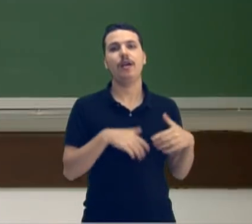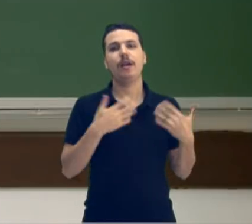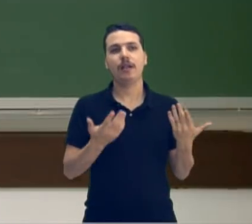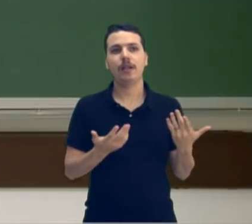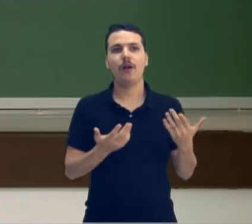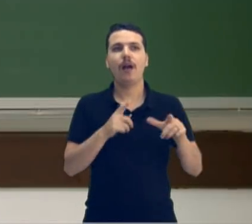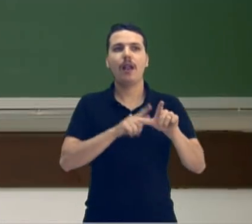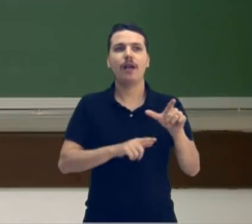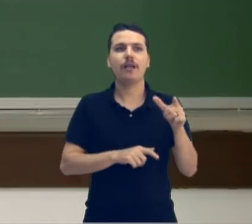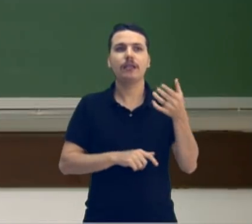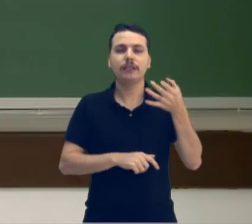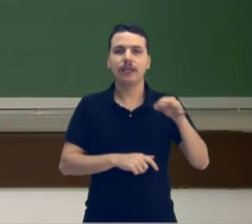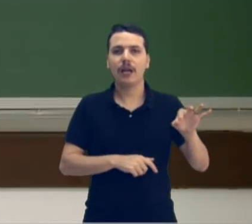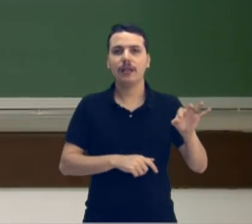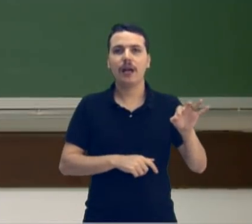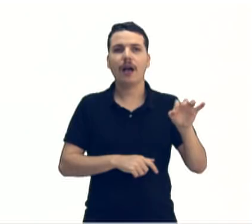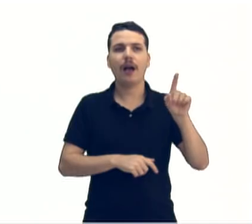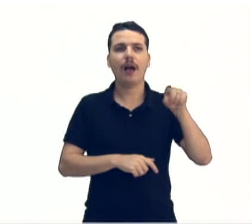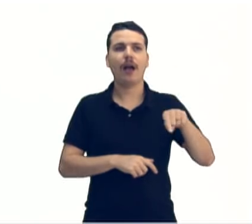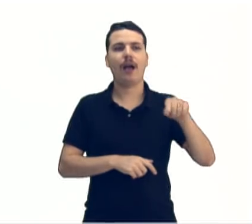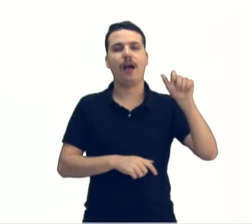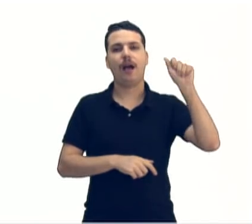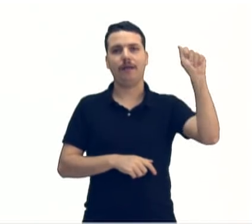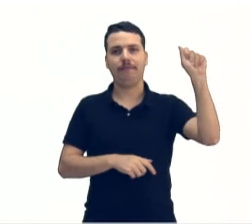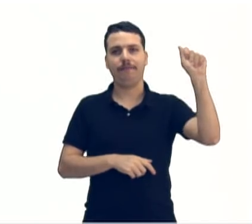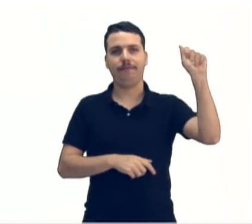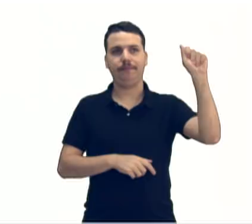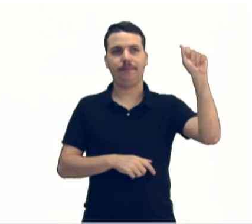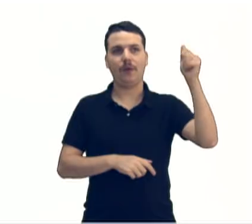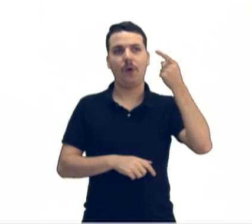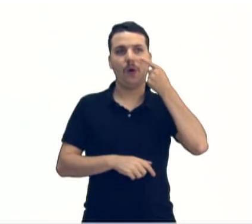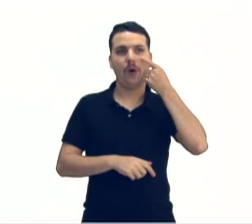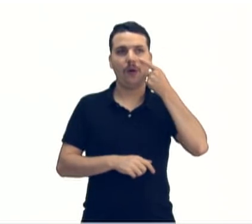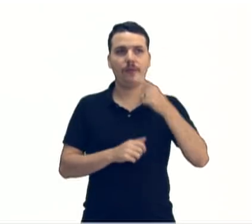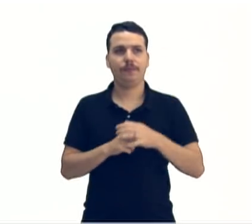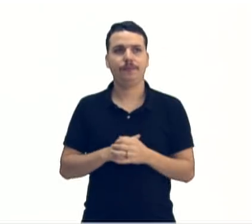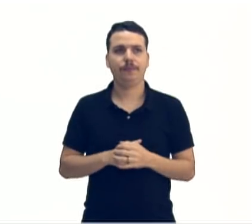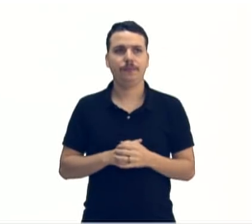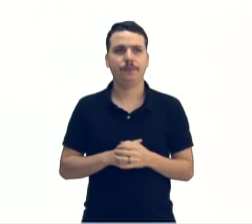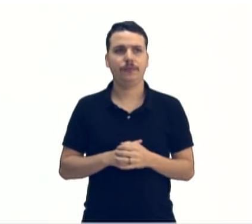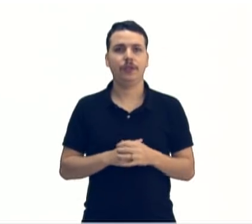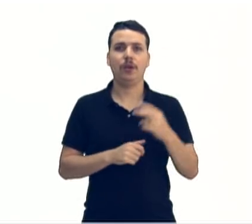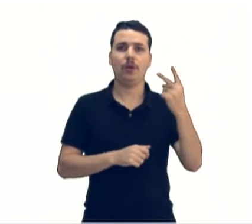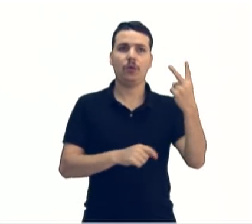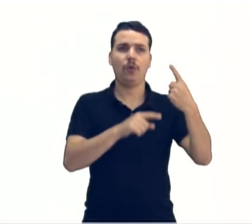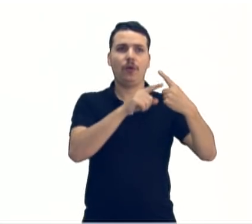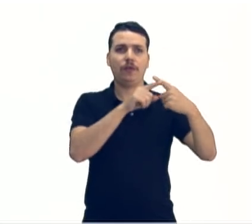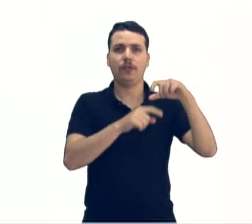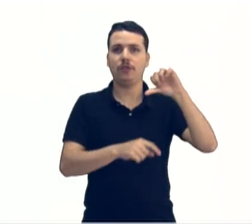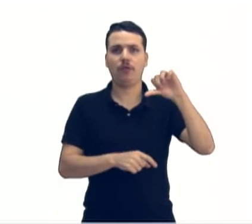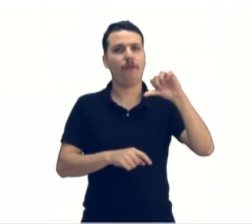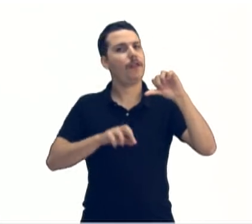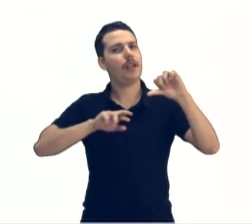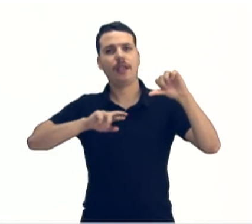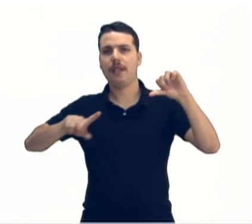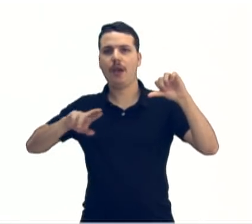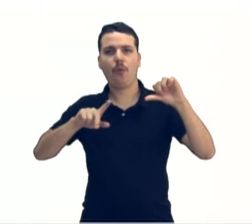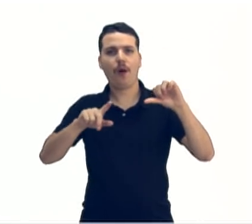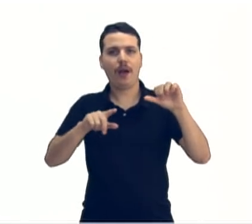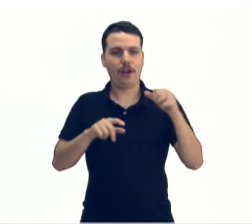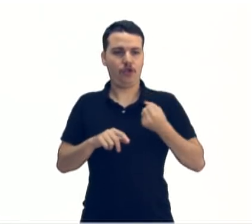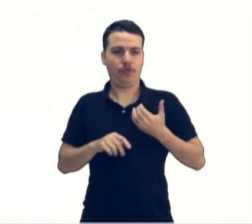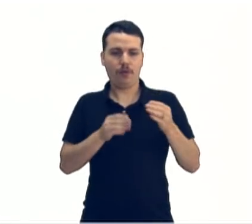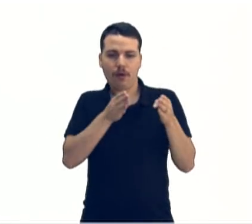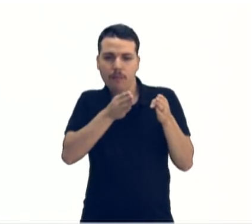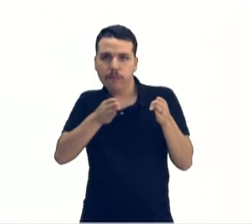que a gente tem de opção é a letra A. Olha lá, 2 vezes 9 não representa uma fatoração completa,